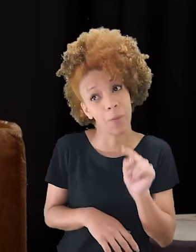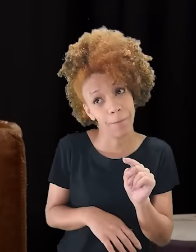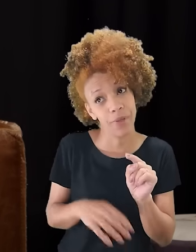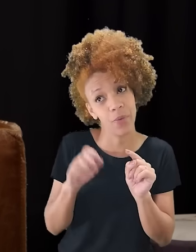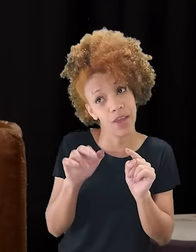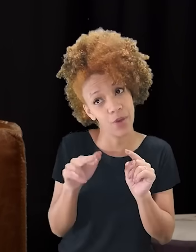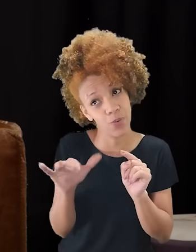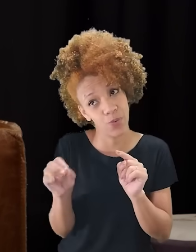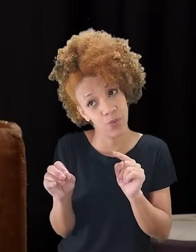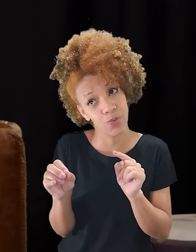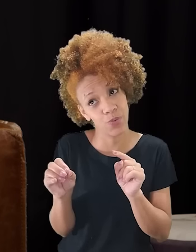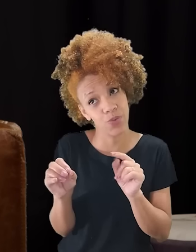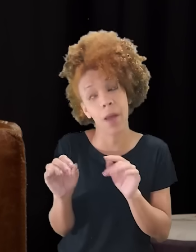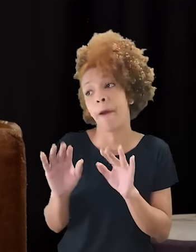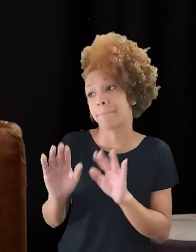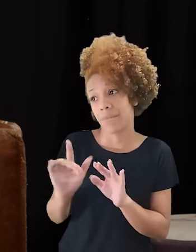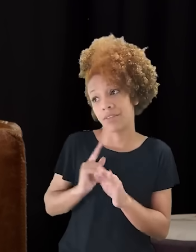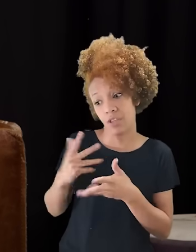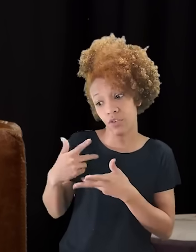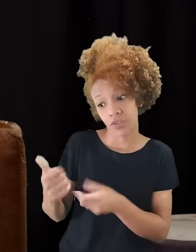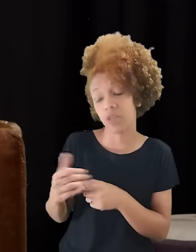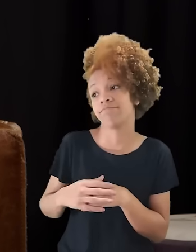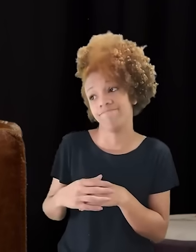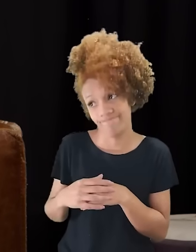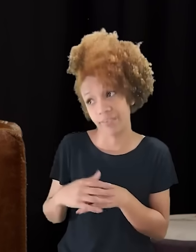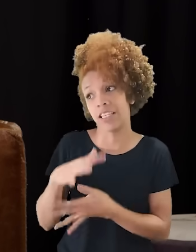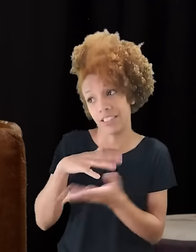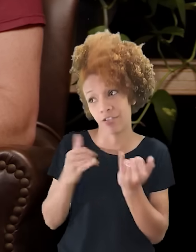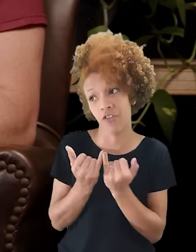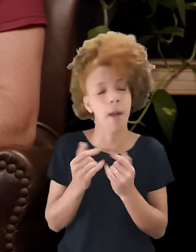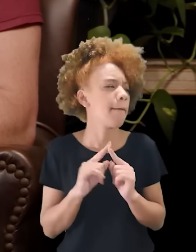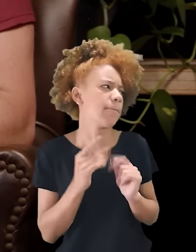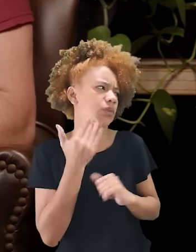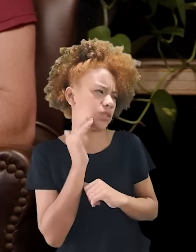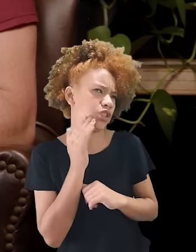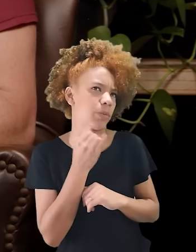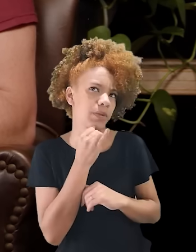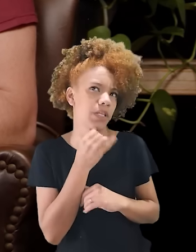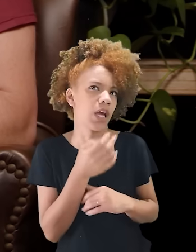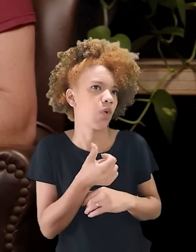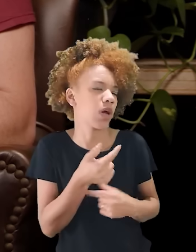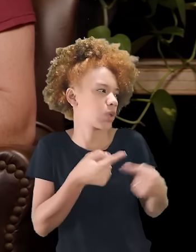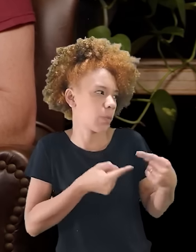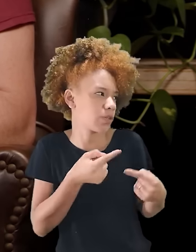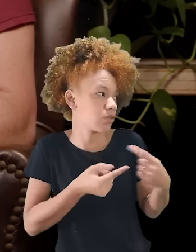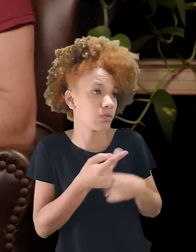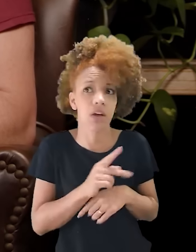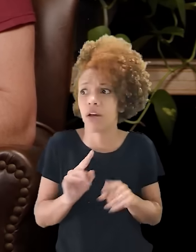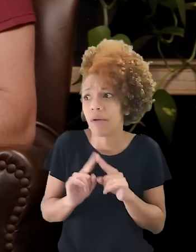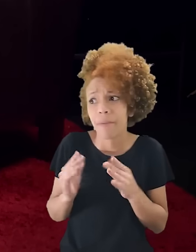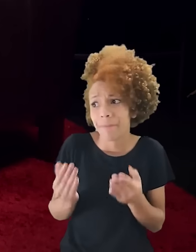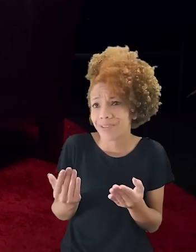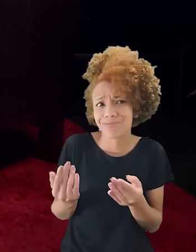5.000€ um desfile mas a gente é convidada esse é outro bafão também que rola não mas eu entendi o que você quer dizer é quase como se fosse uma competidora tua só